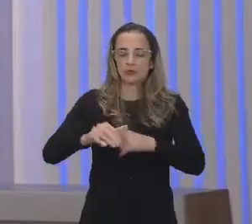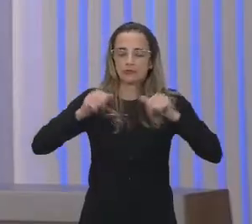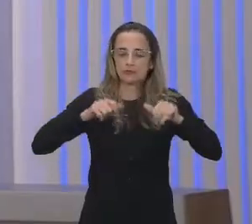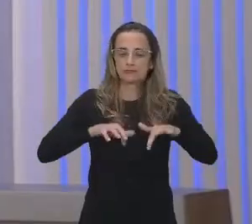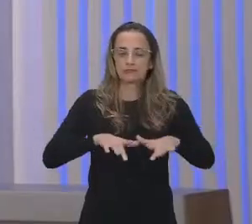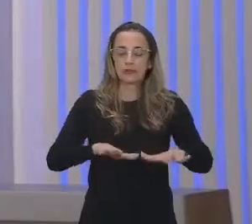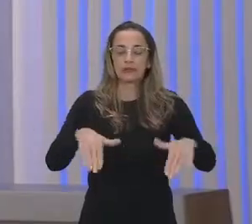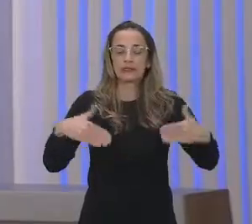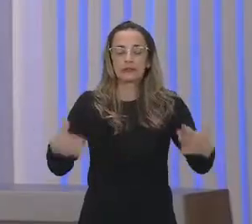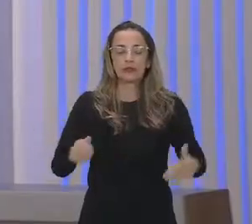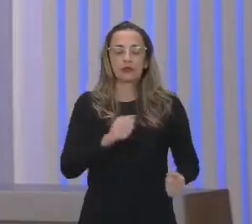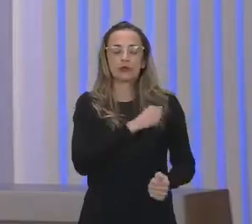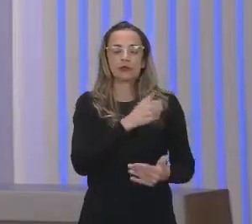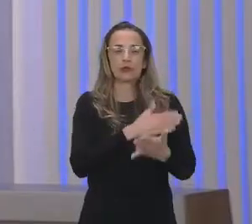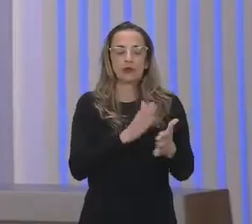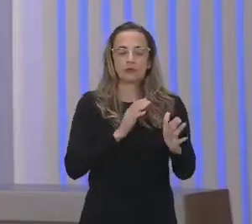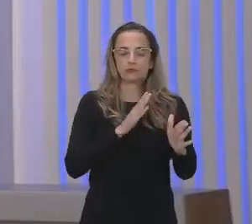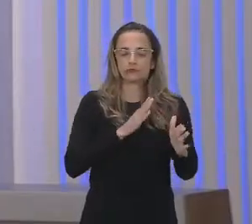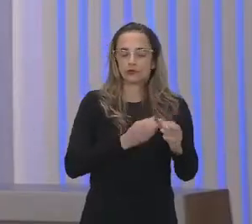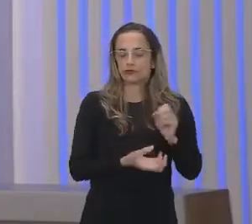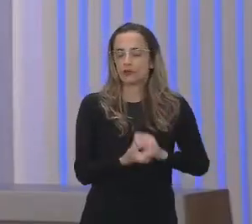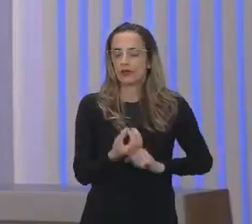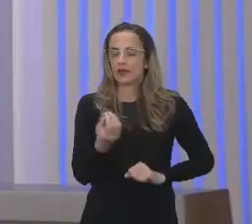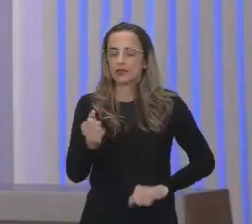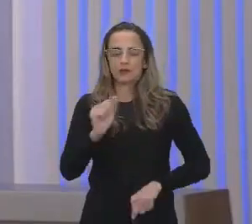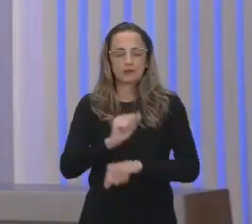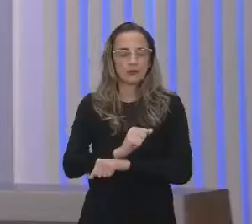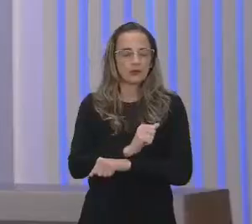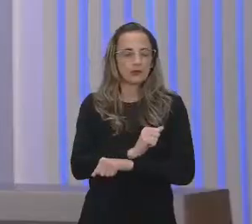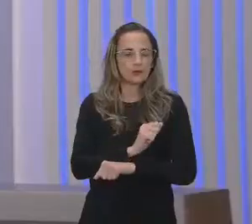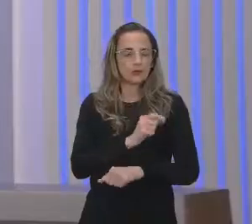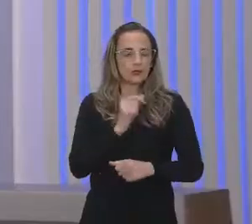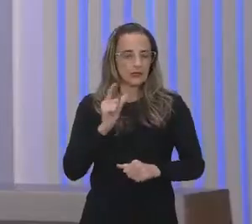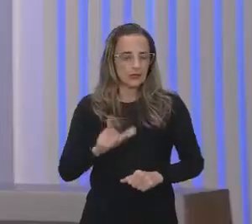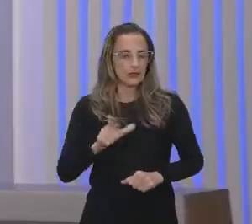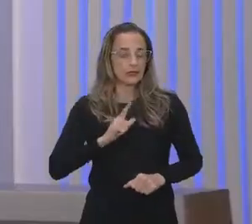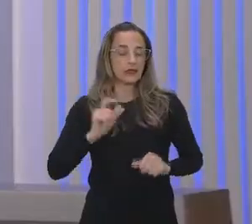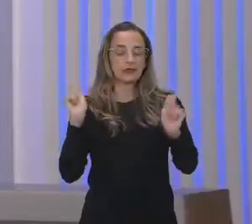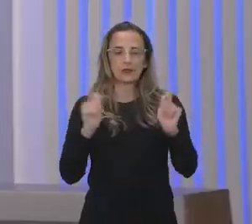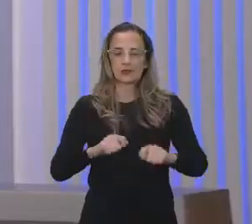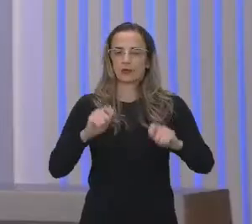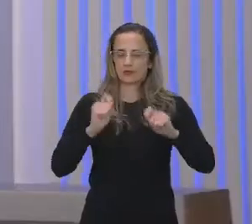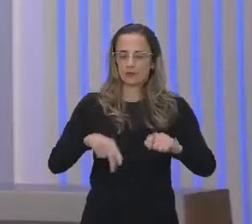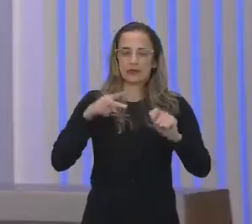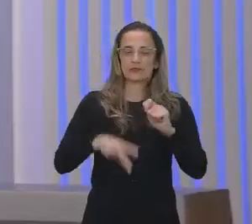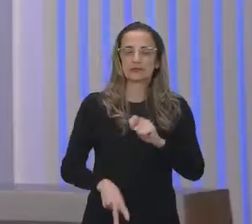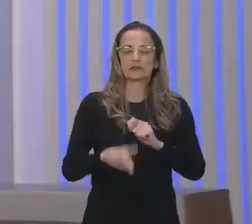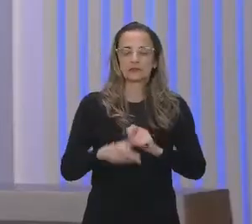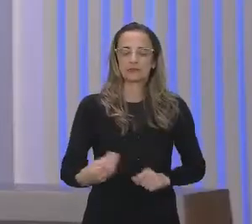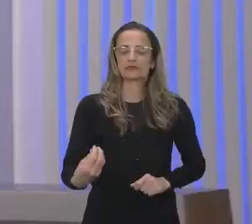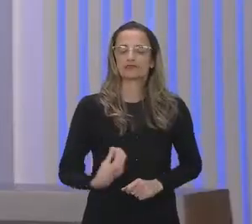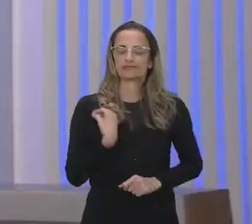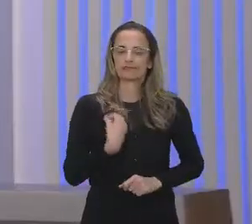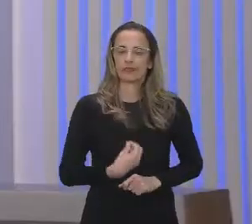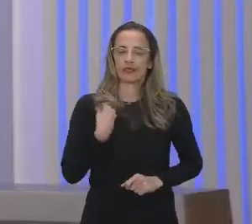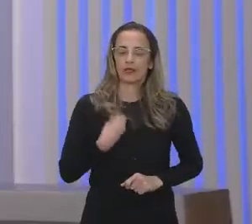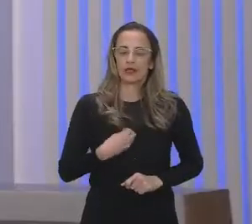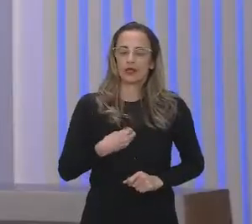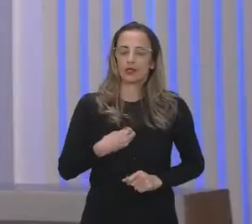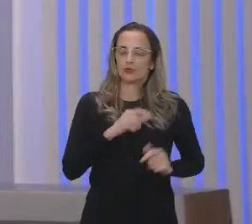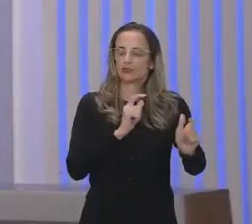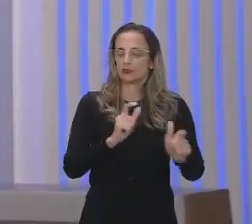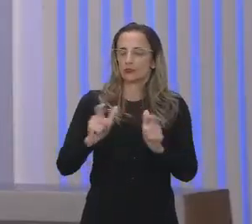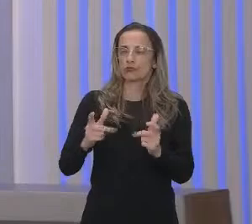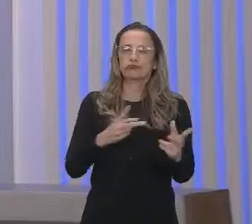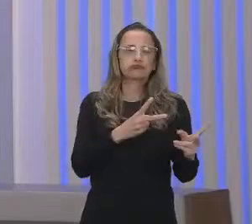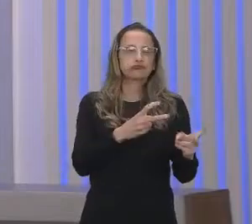estiver viajando num processo, né, e a gente espera sempre que os nossos estudantes tenham essa possibilidade de sempre vivenciar essas passagens,